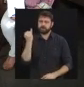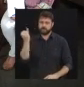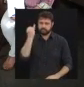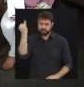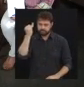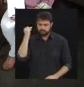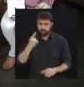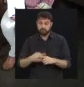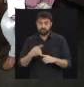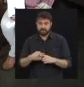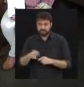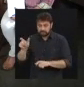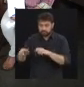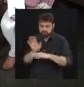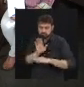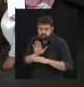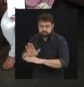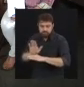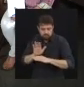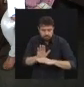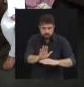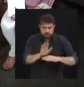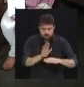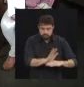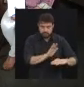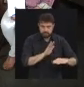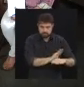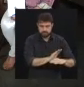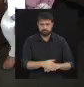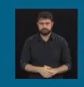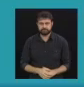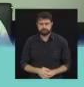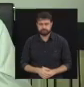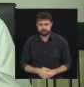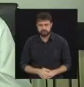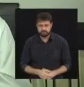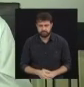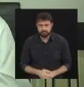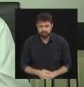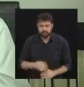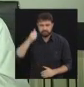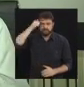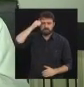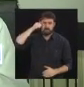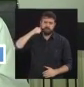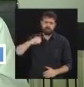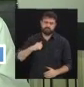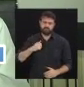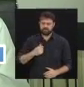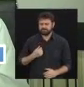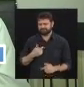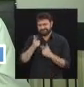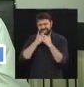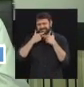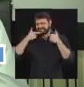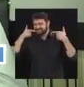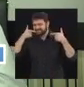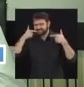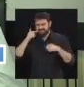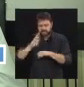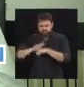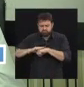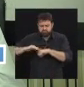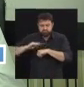Sei. Que ele pode ajudar e tem ajudado muitas pessoas, não é isso? A Amanda foi uma menina muito, muito simpática,